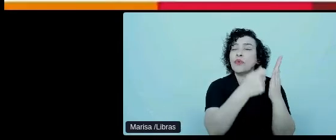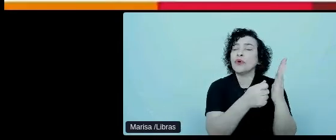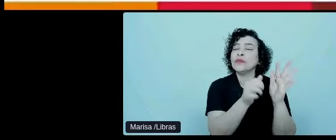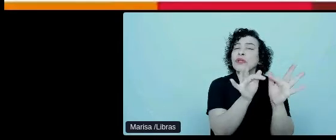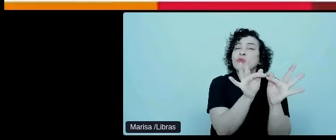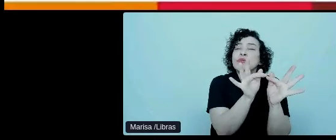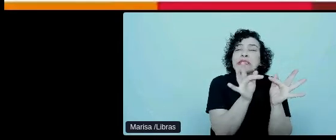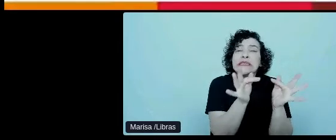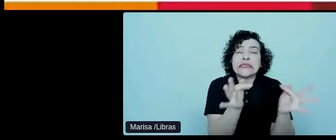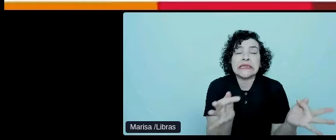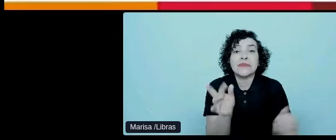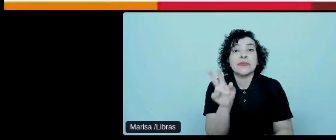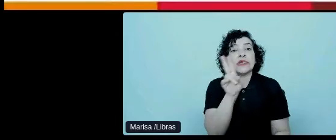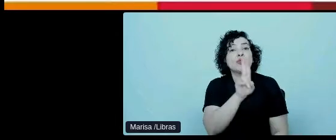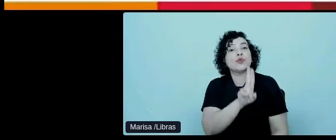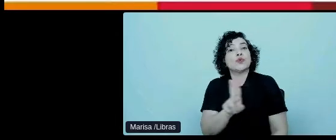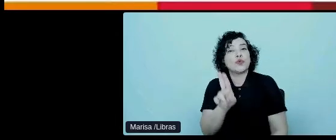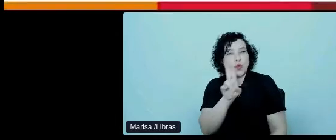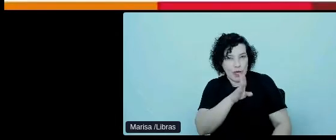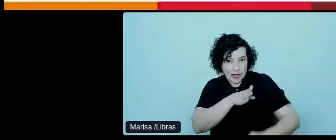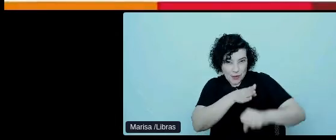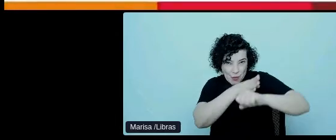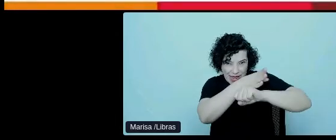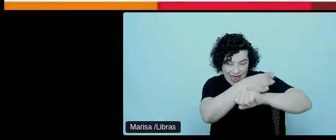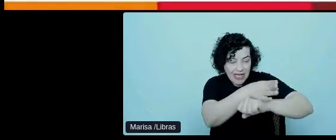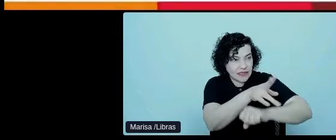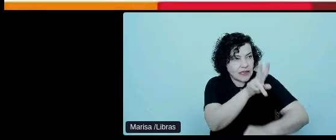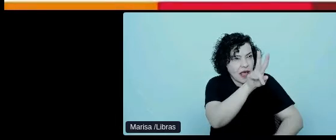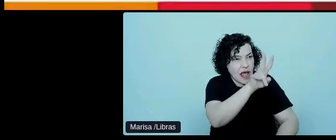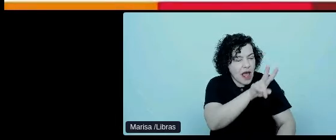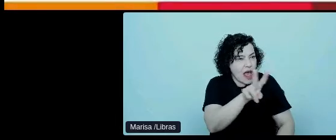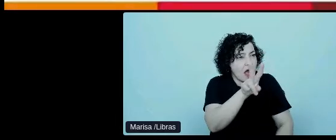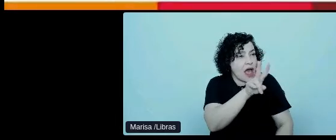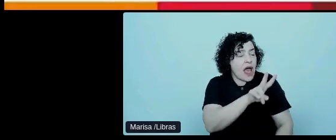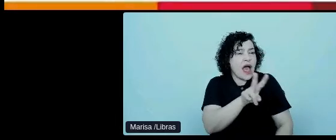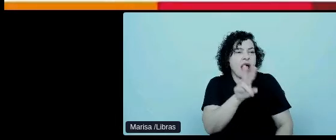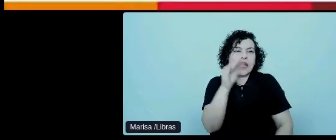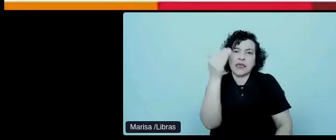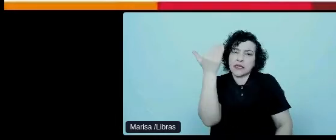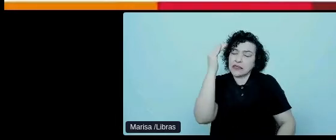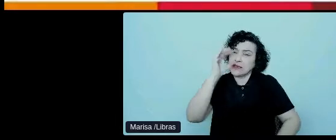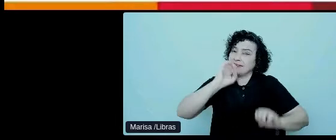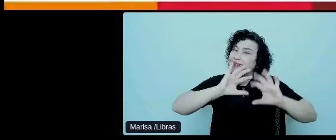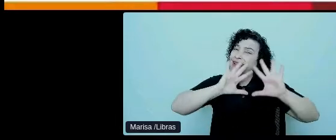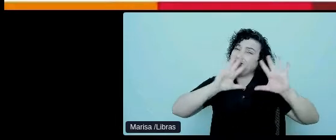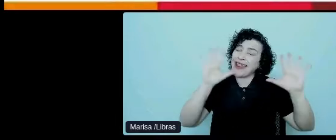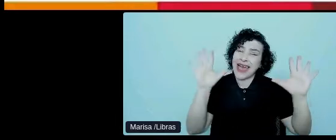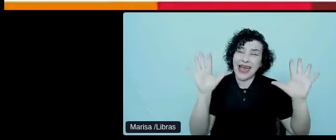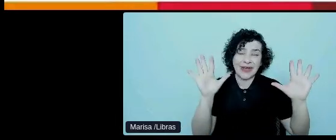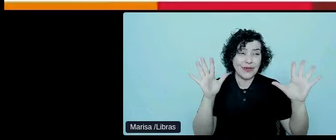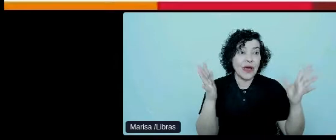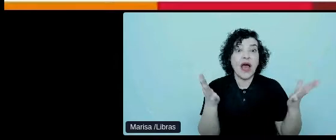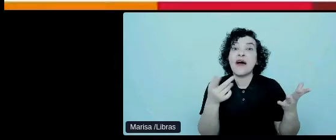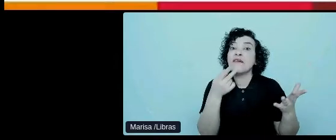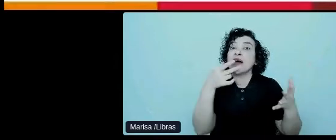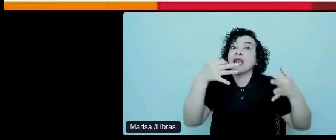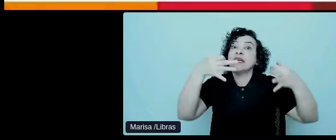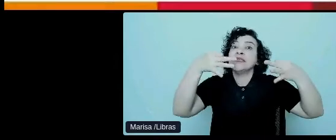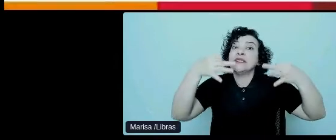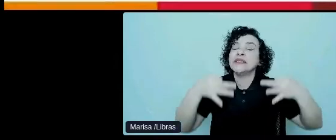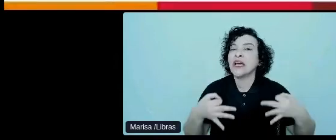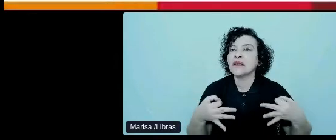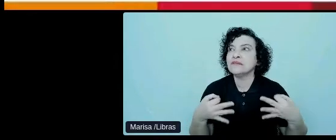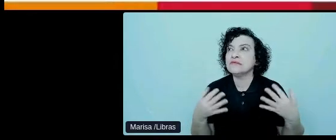para aquela frase, para aquela diretriz e entender mais ou menos do que se trata. Porque você fala robusto, o que você